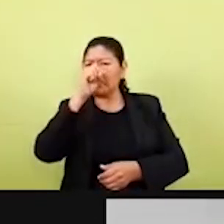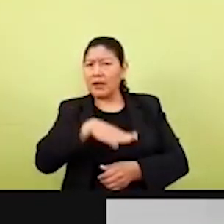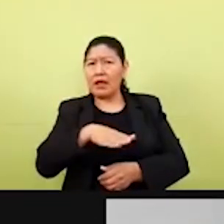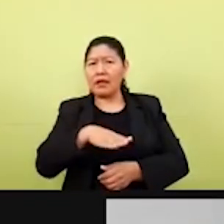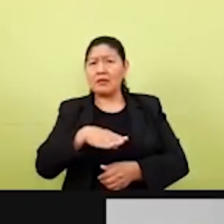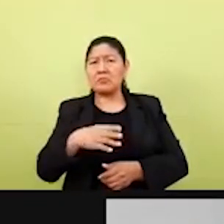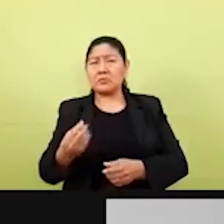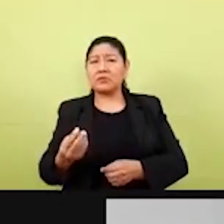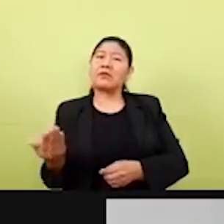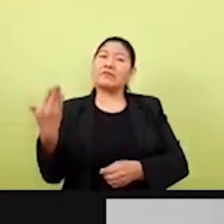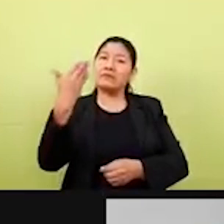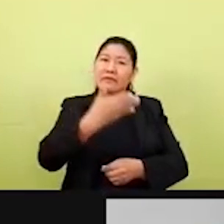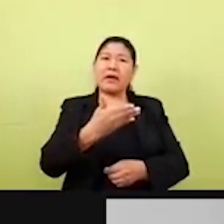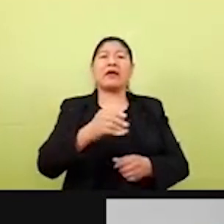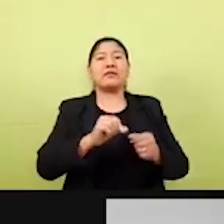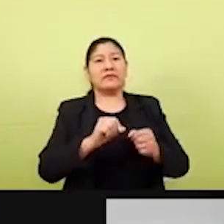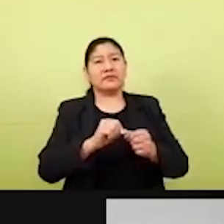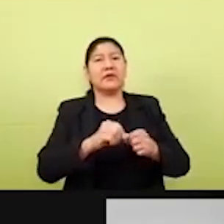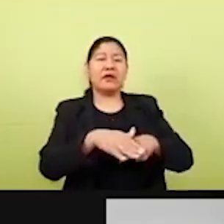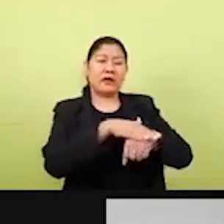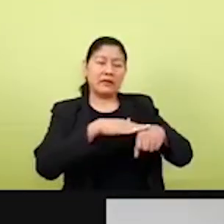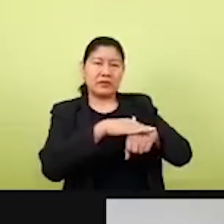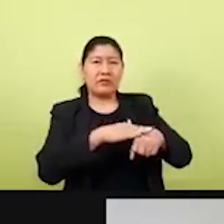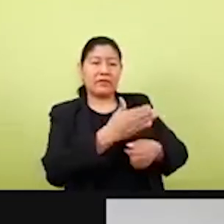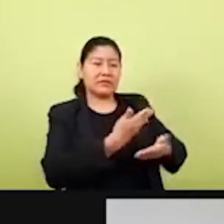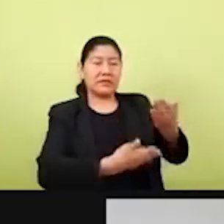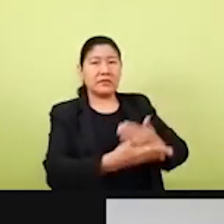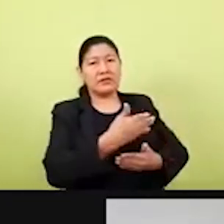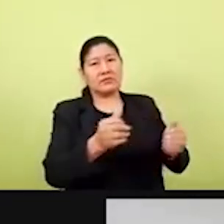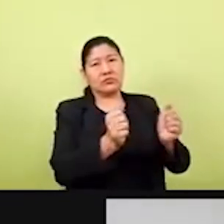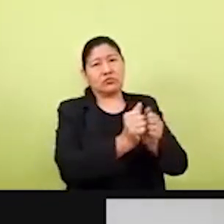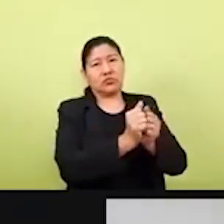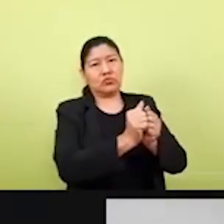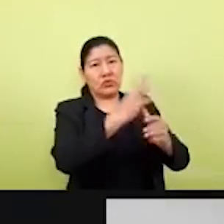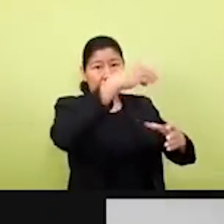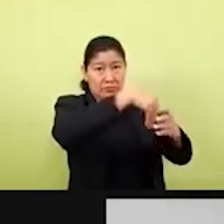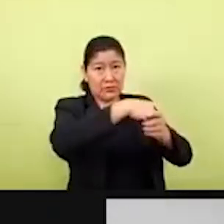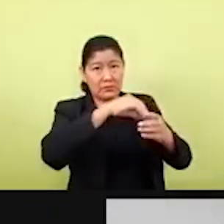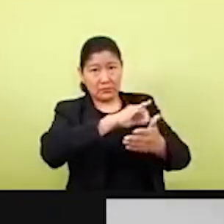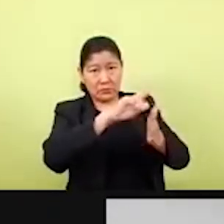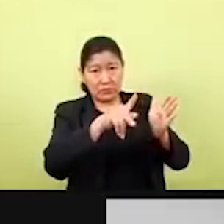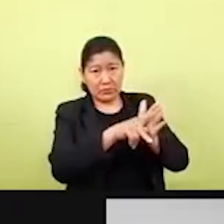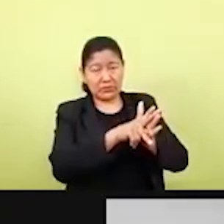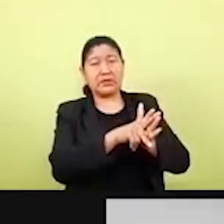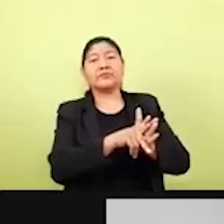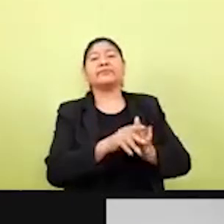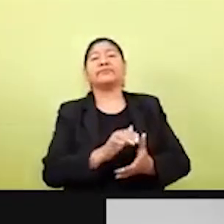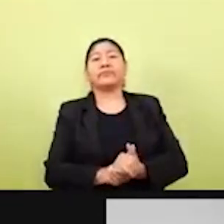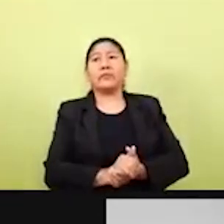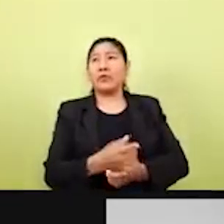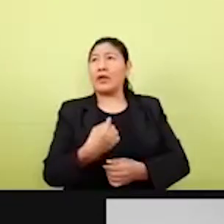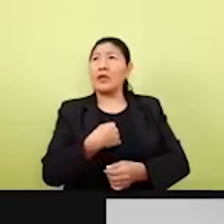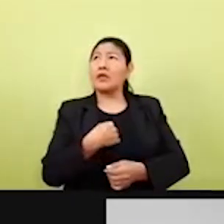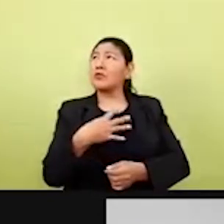dos grupos. Então, existe esse grupo específico para homens que já são agressores. Desconheço algum grupo